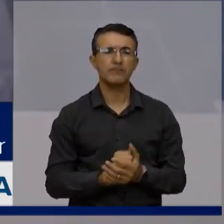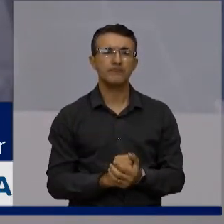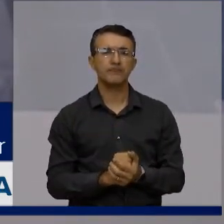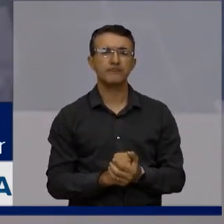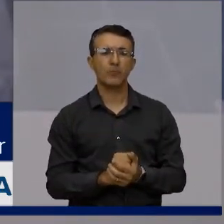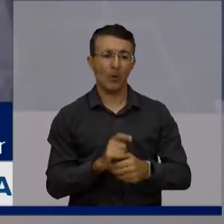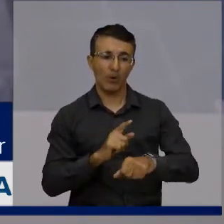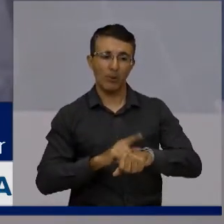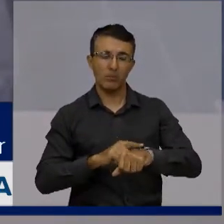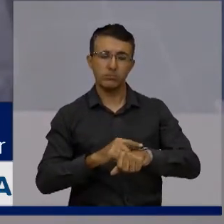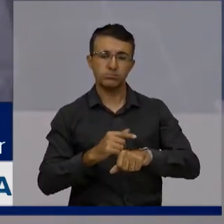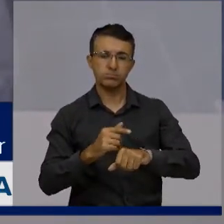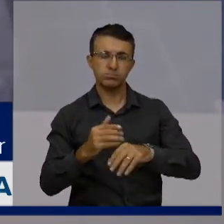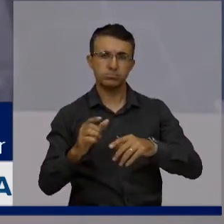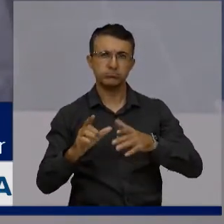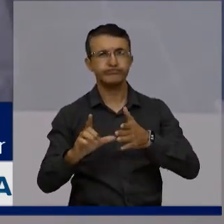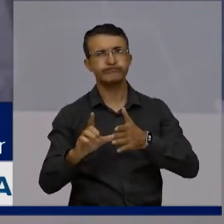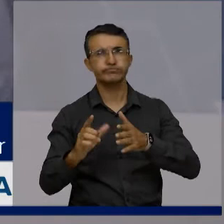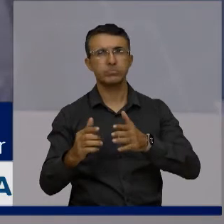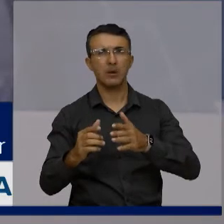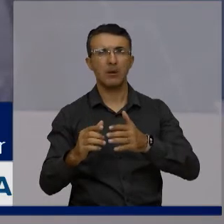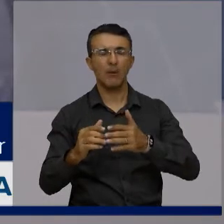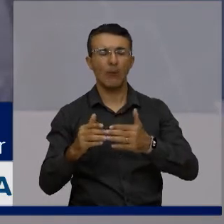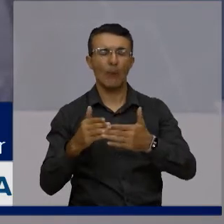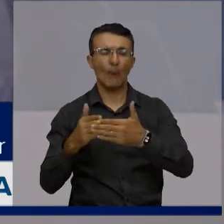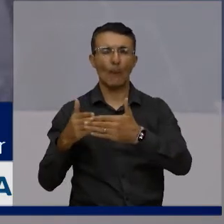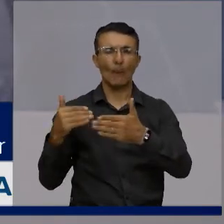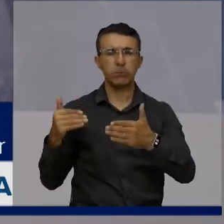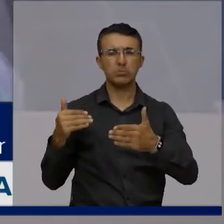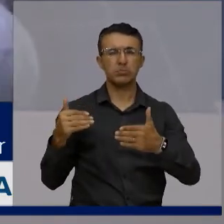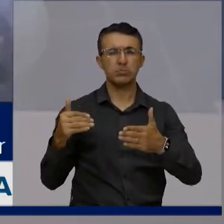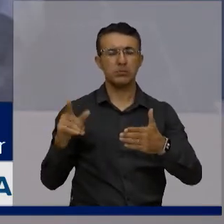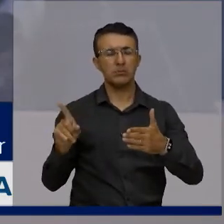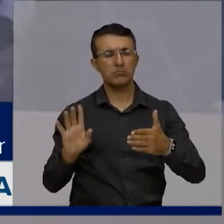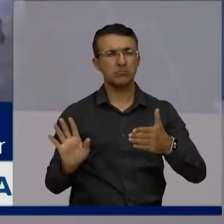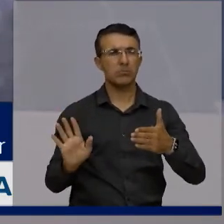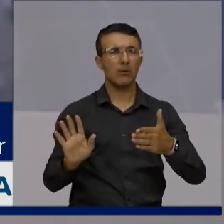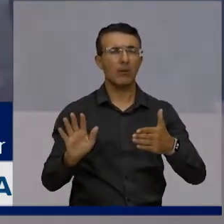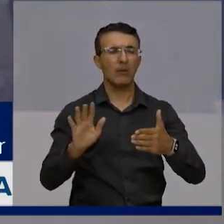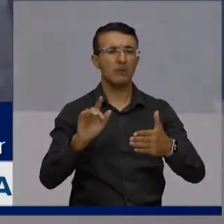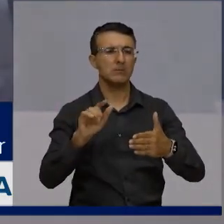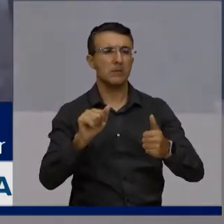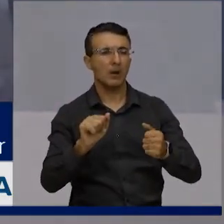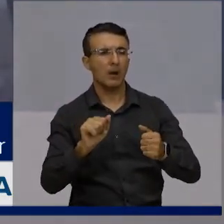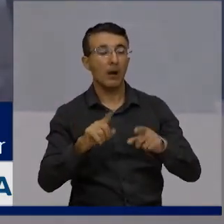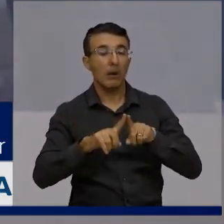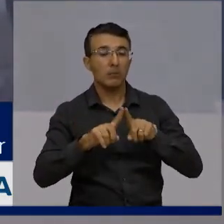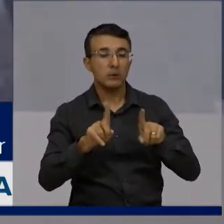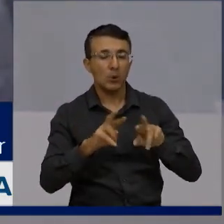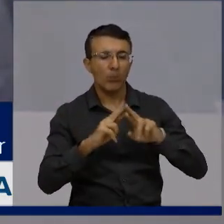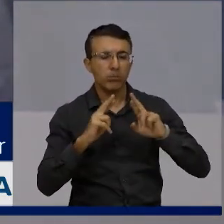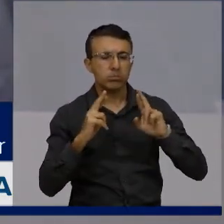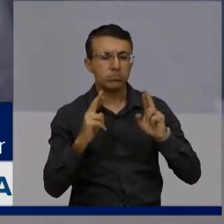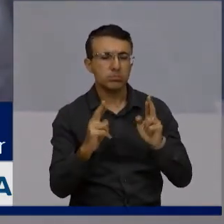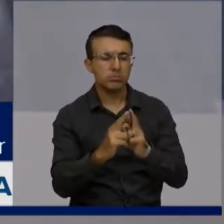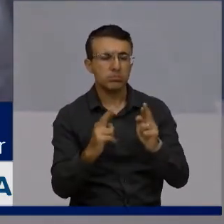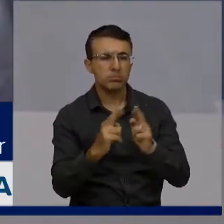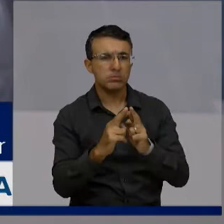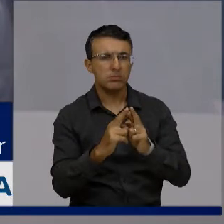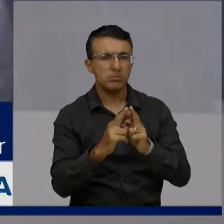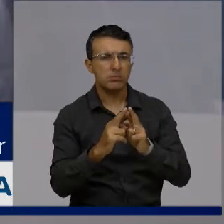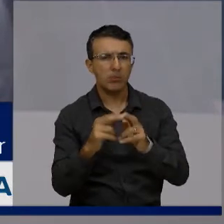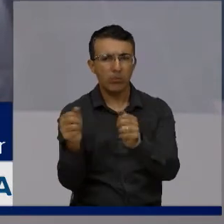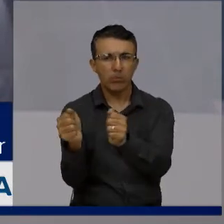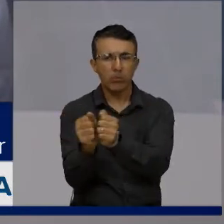na verdade não tão recente, porque o vereador Petit ainda estava em outro mandato, mas foi marcada uma reunião com o Osiris Silva,